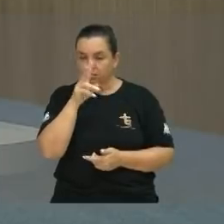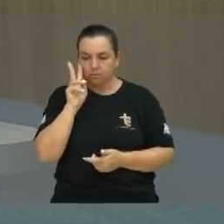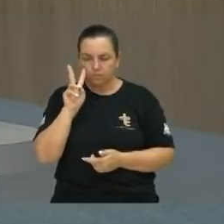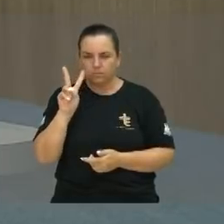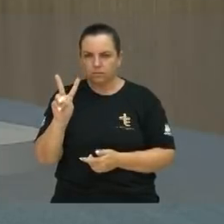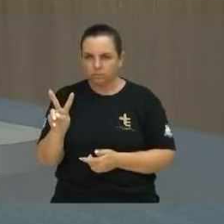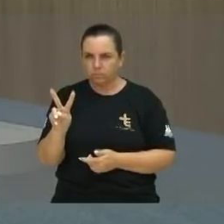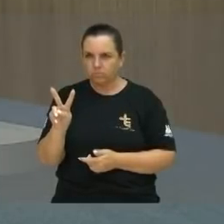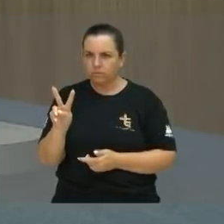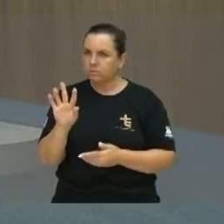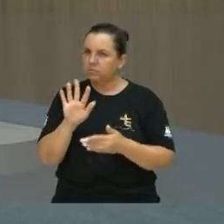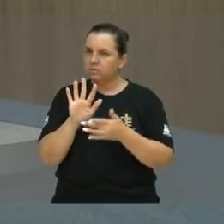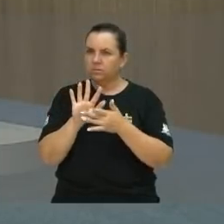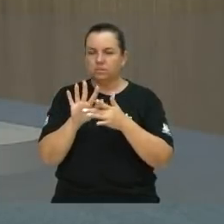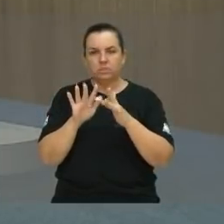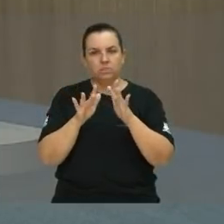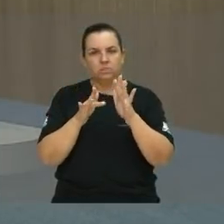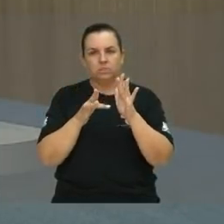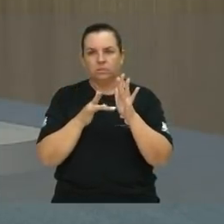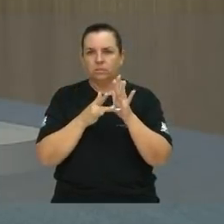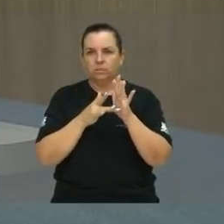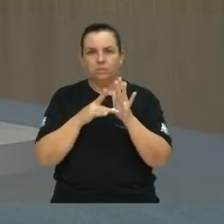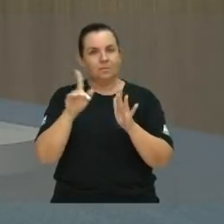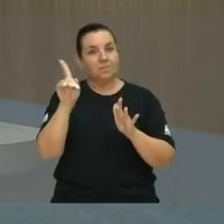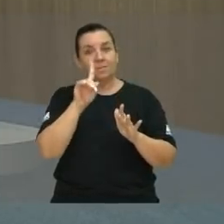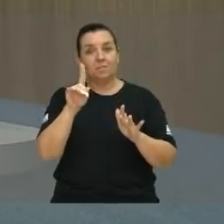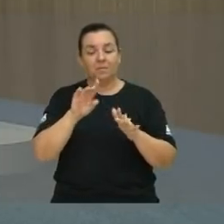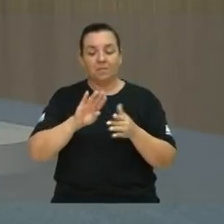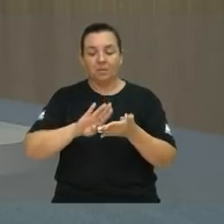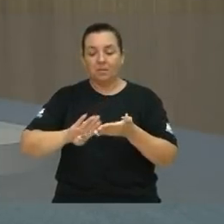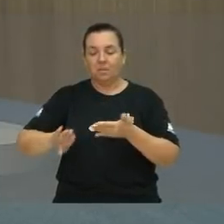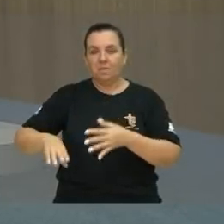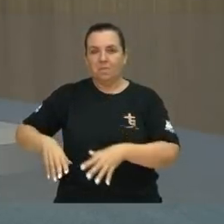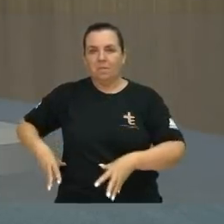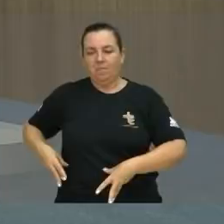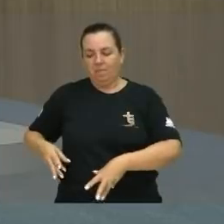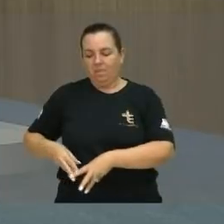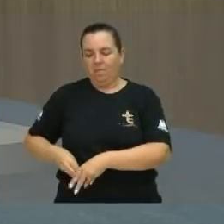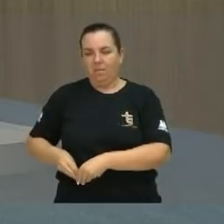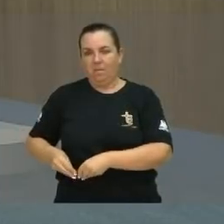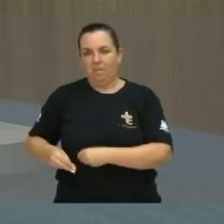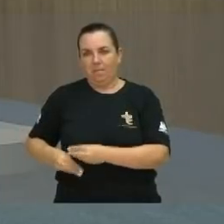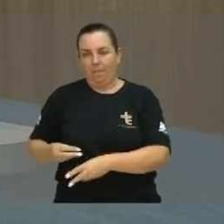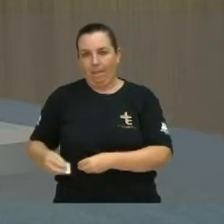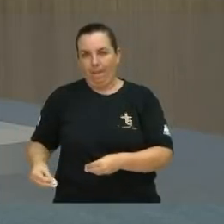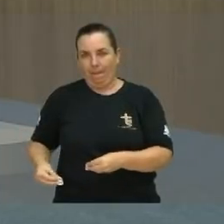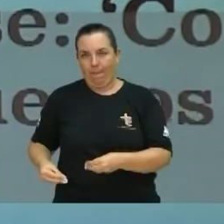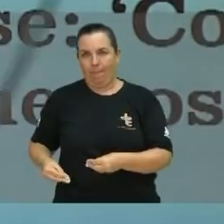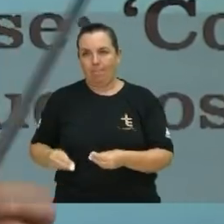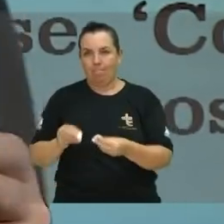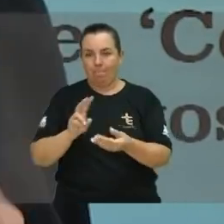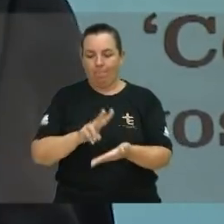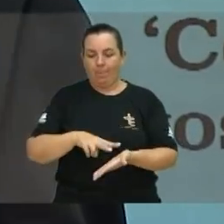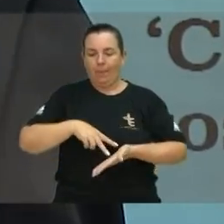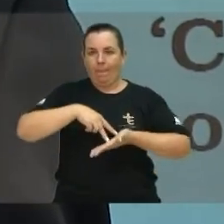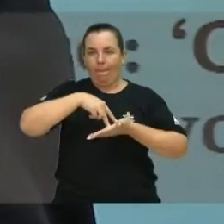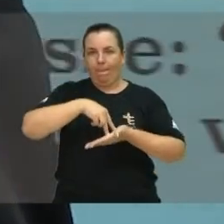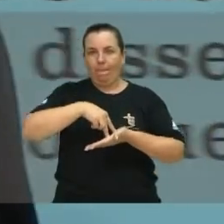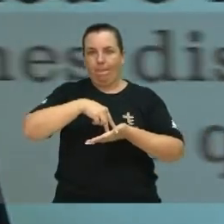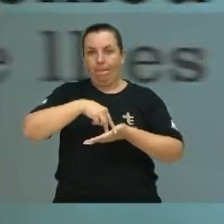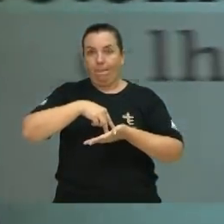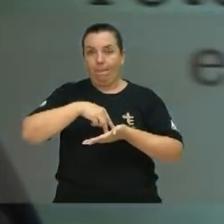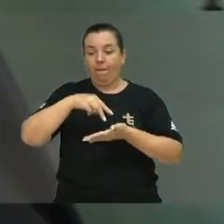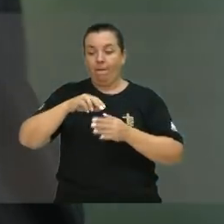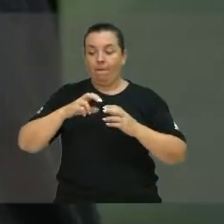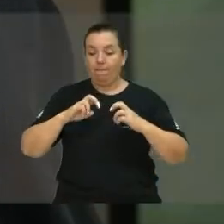que ele não tirou o avental e eles se levantaram da mesa tirar